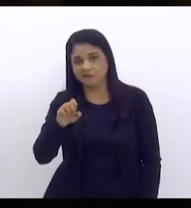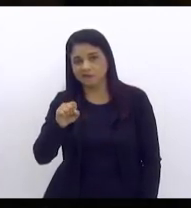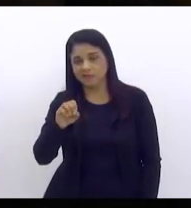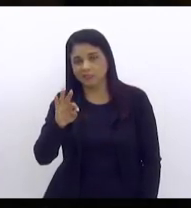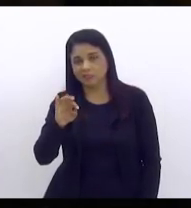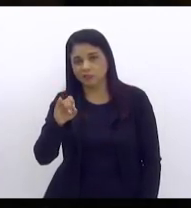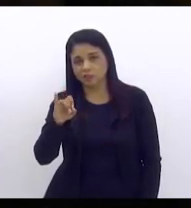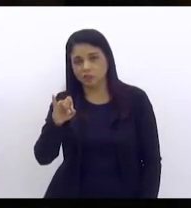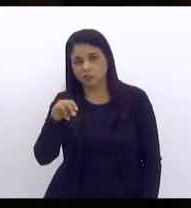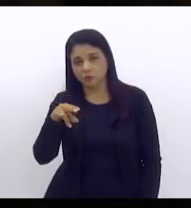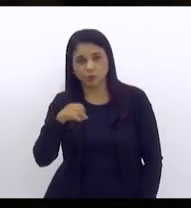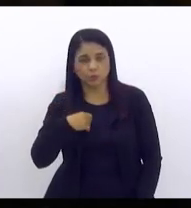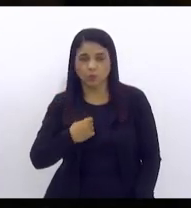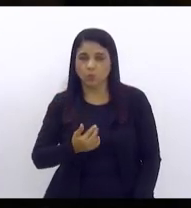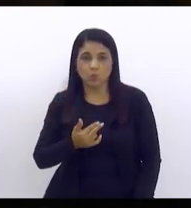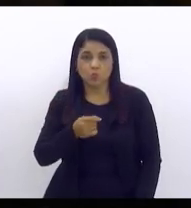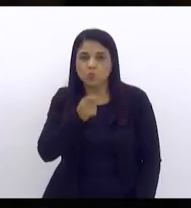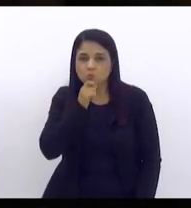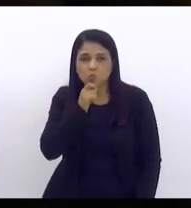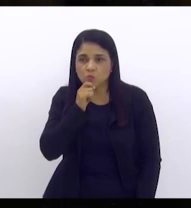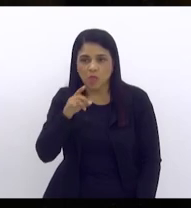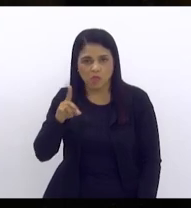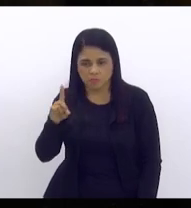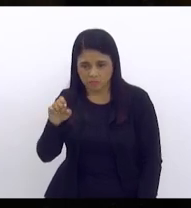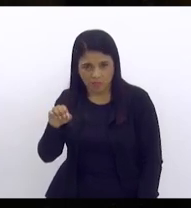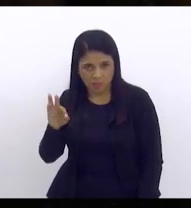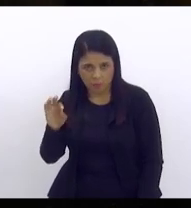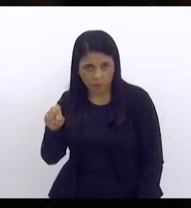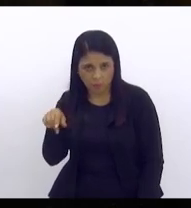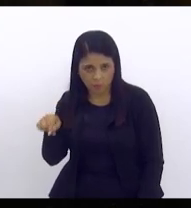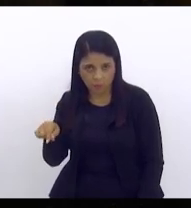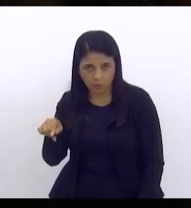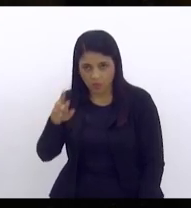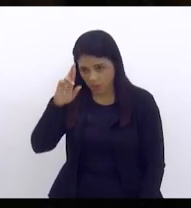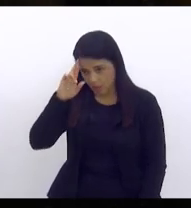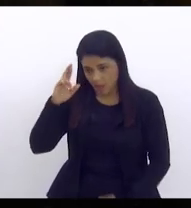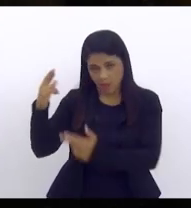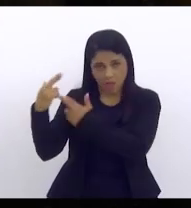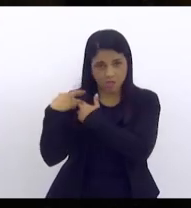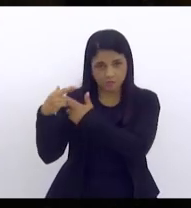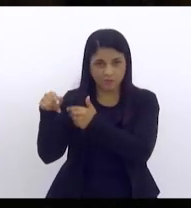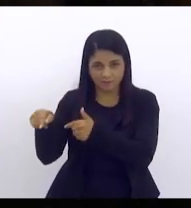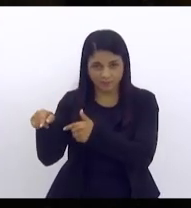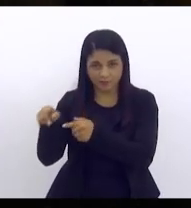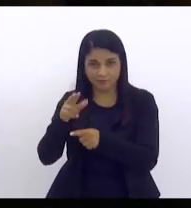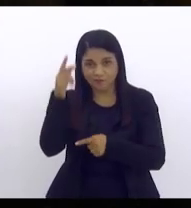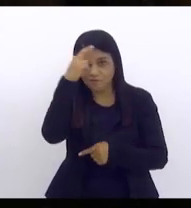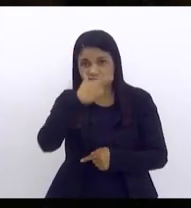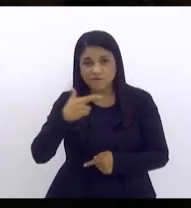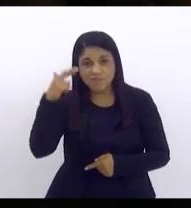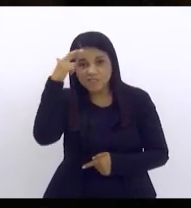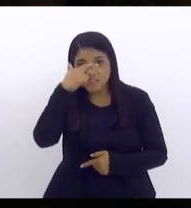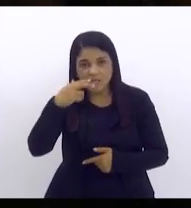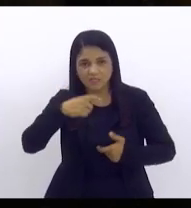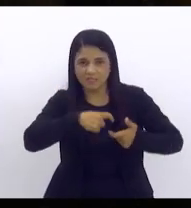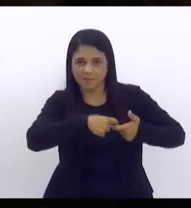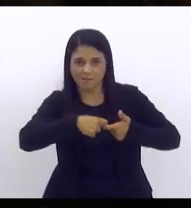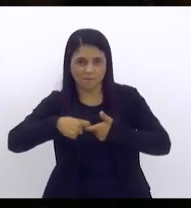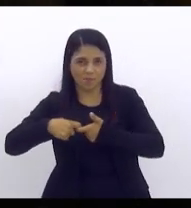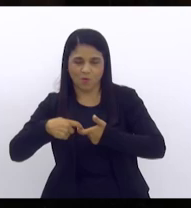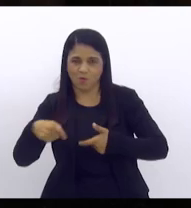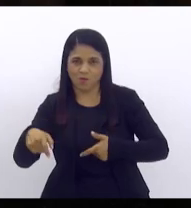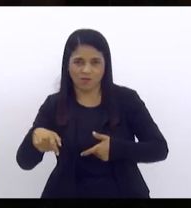veículo particular que não esteja fazendo transporte clandestino. Se age assim,